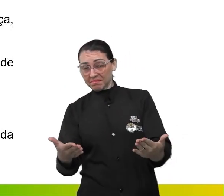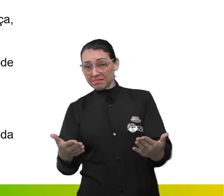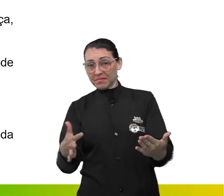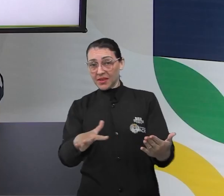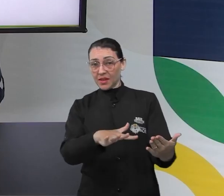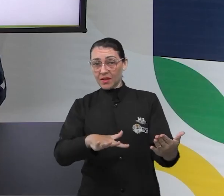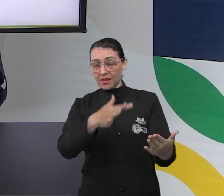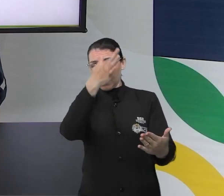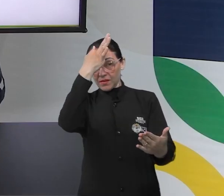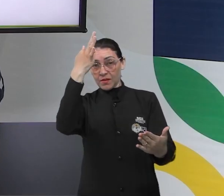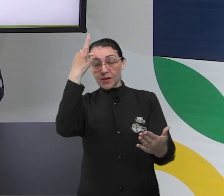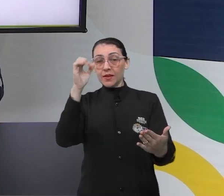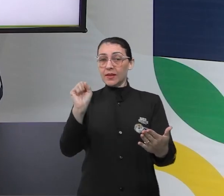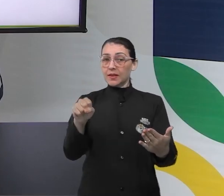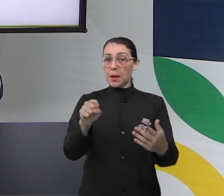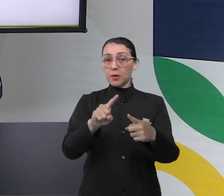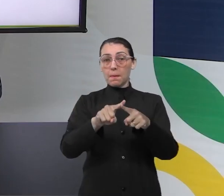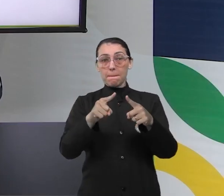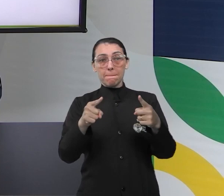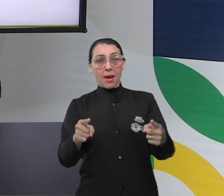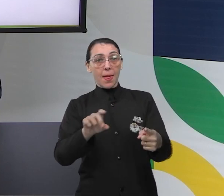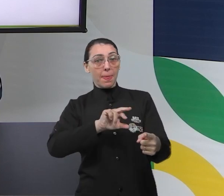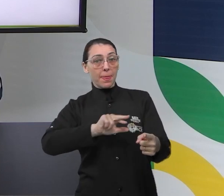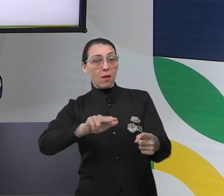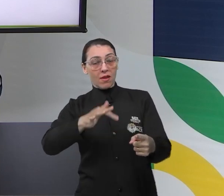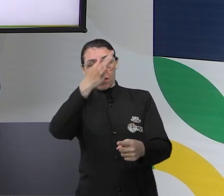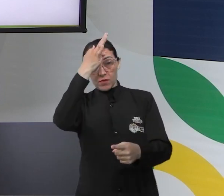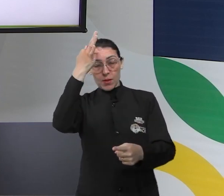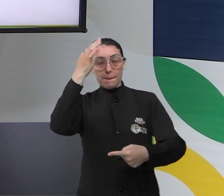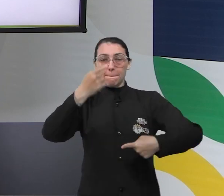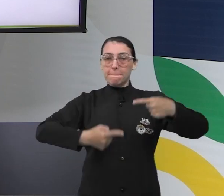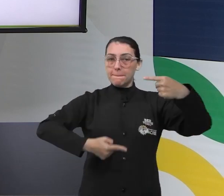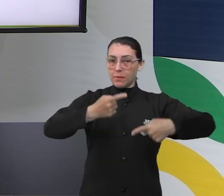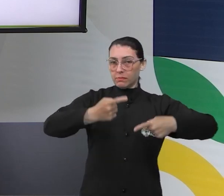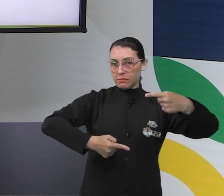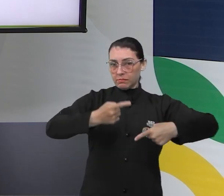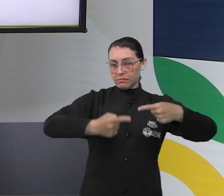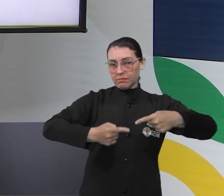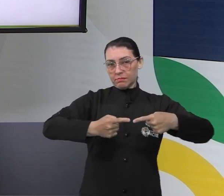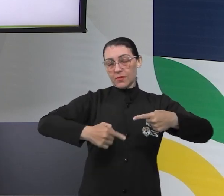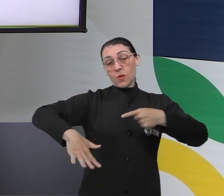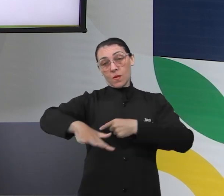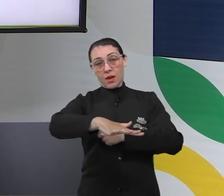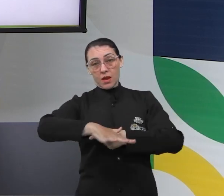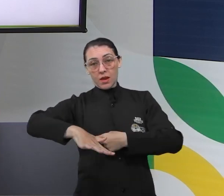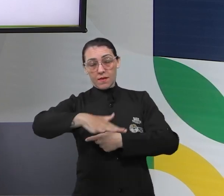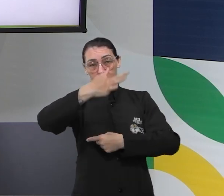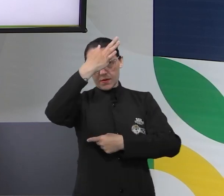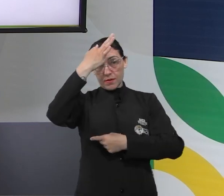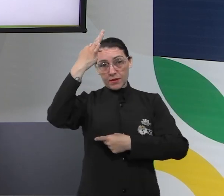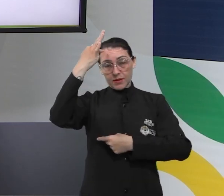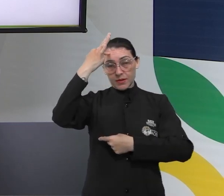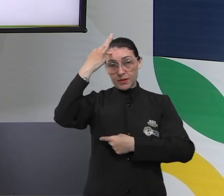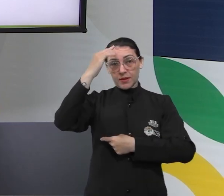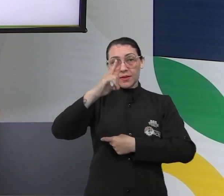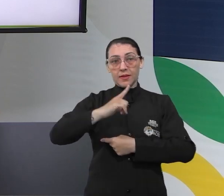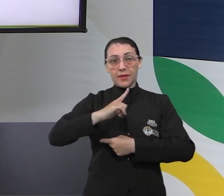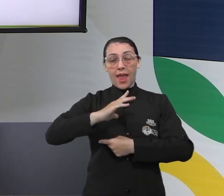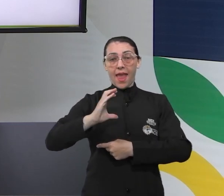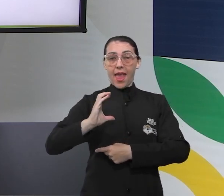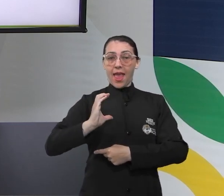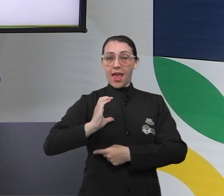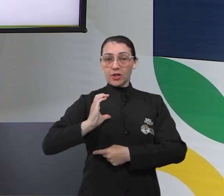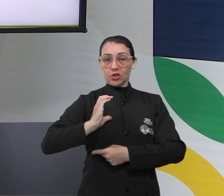da filosofia, sim. Só que não é a filosofia política, é uma área da filosofia que nós chamamos de